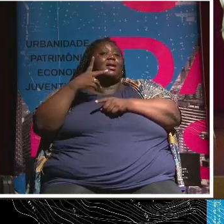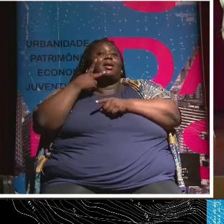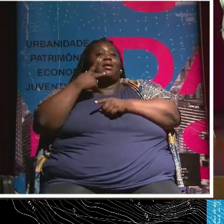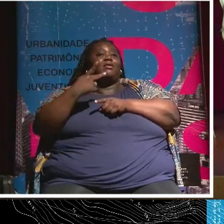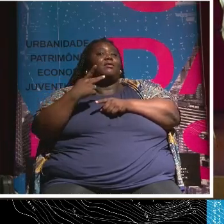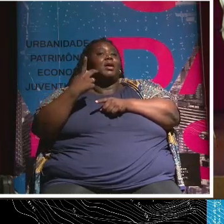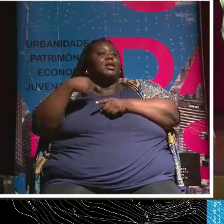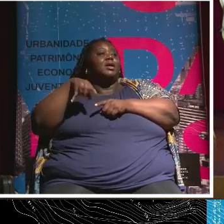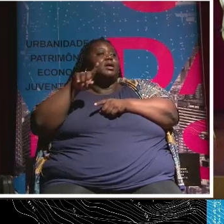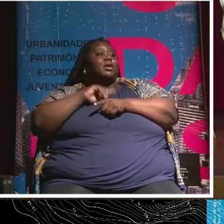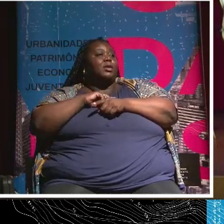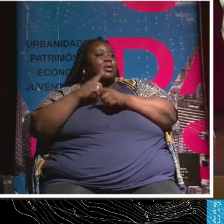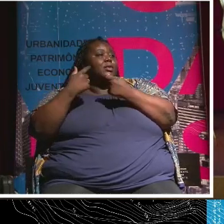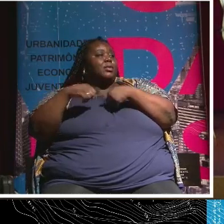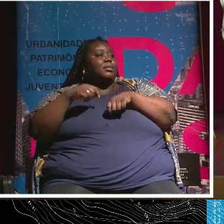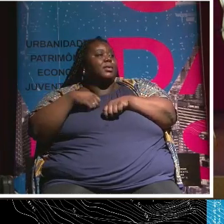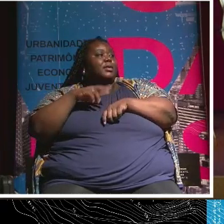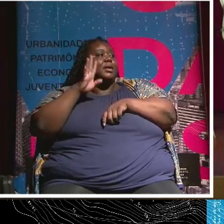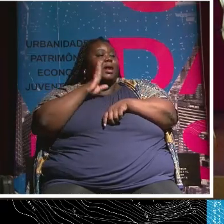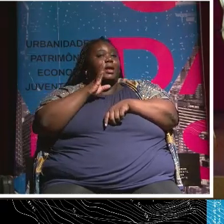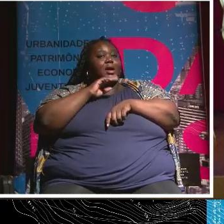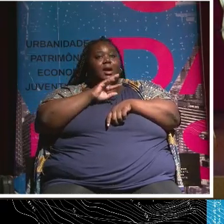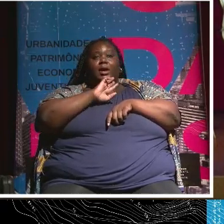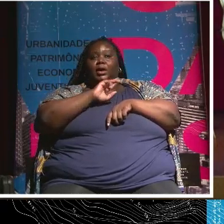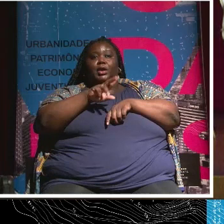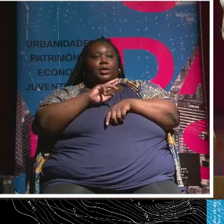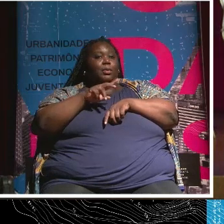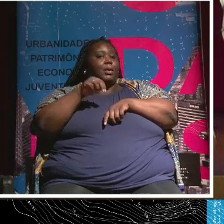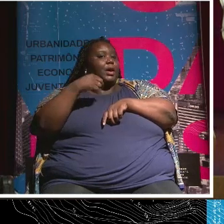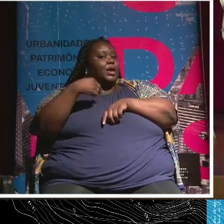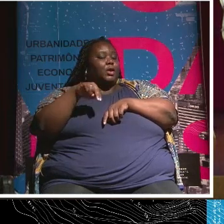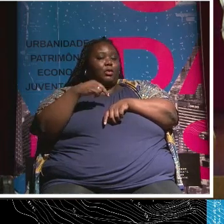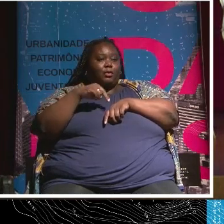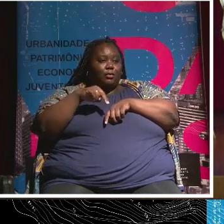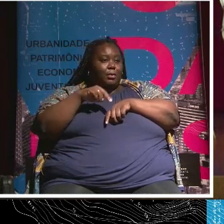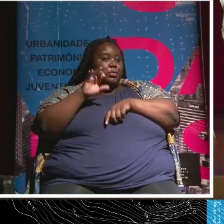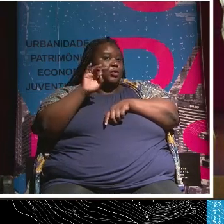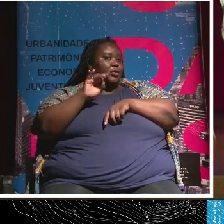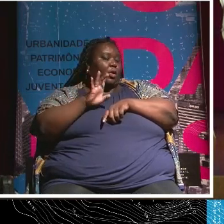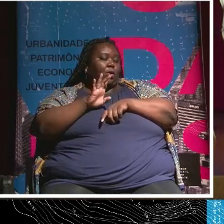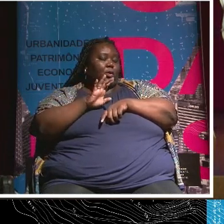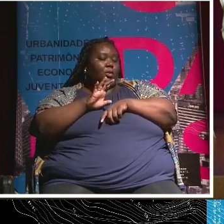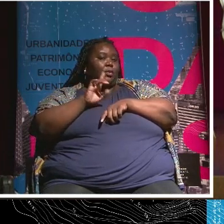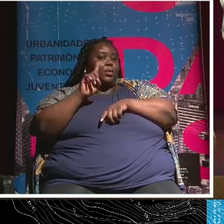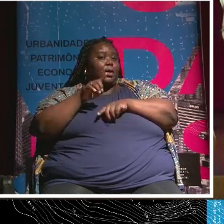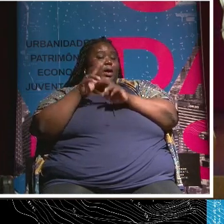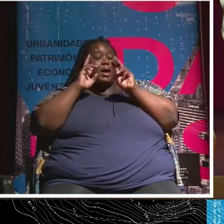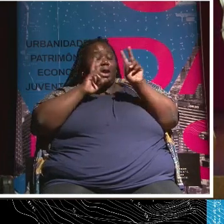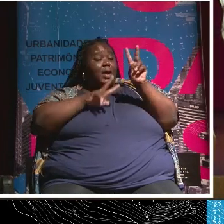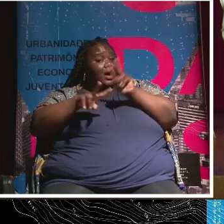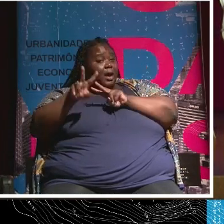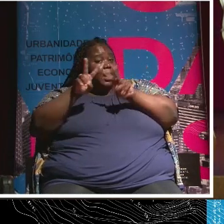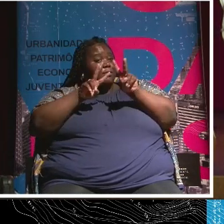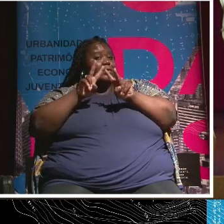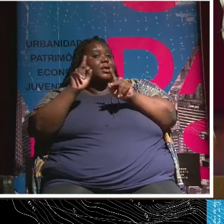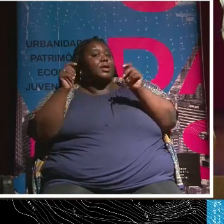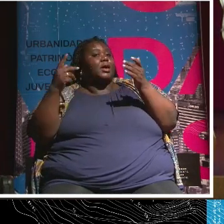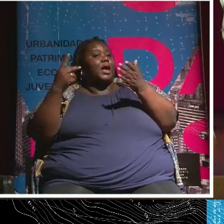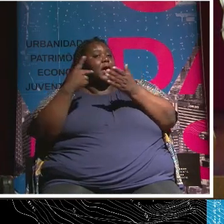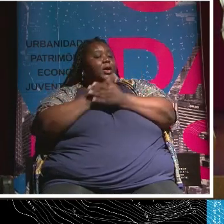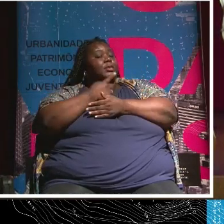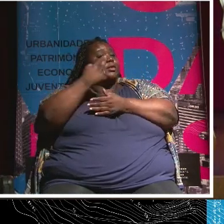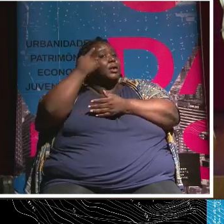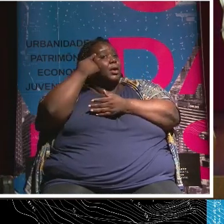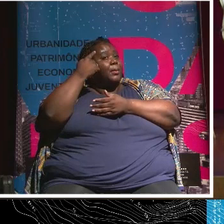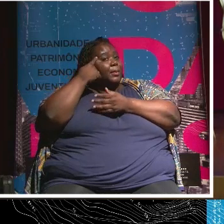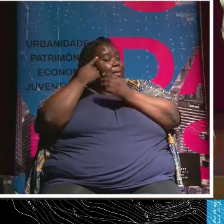fala e a gente tem que achar legal. Não é o novembro apenas. É do ponto de vista de estabelecer um pensamento